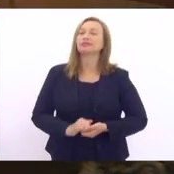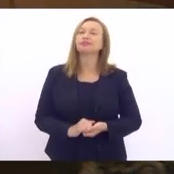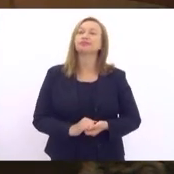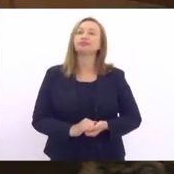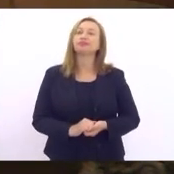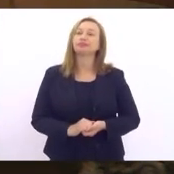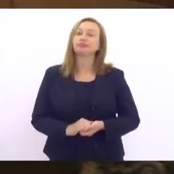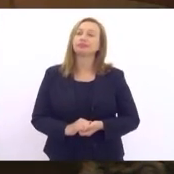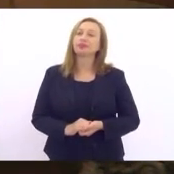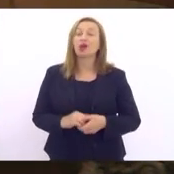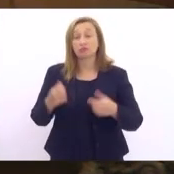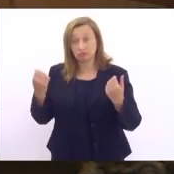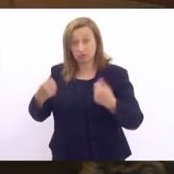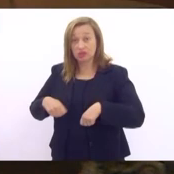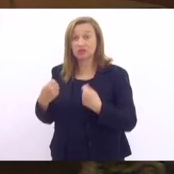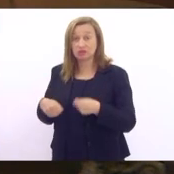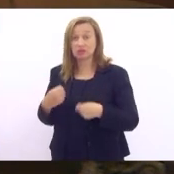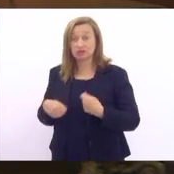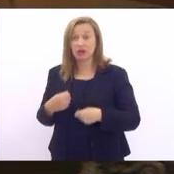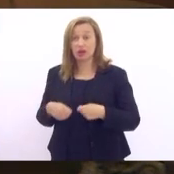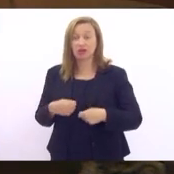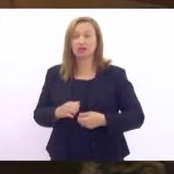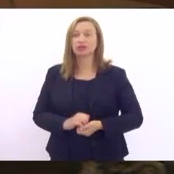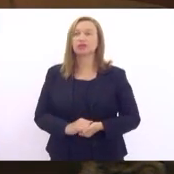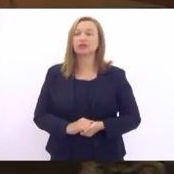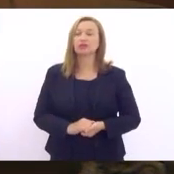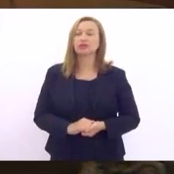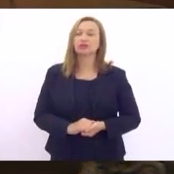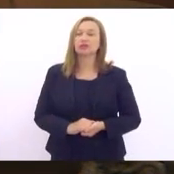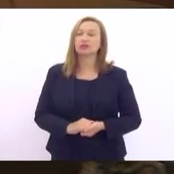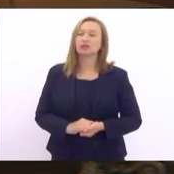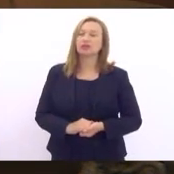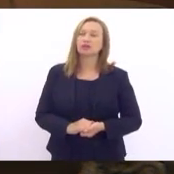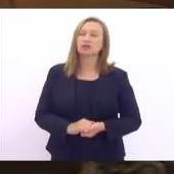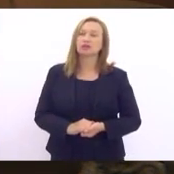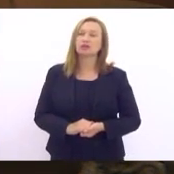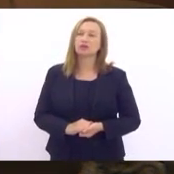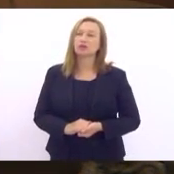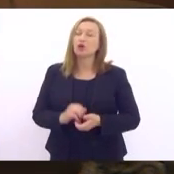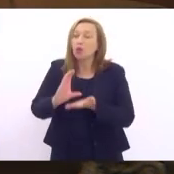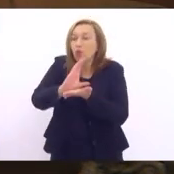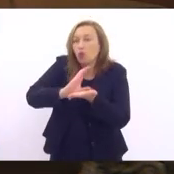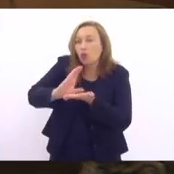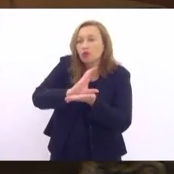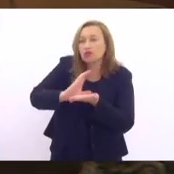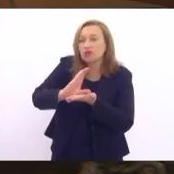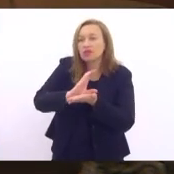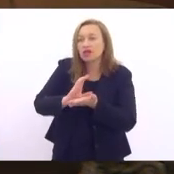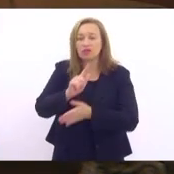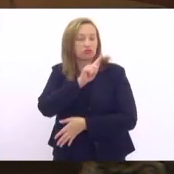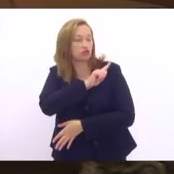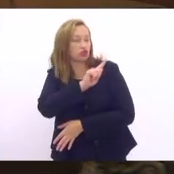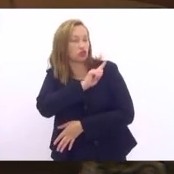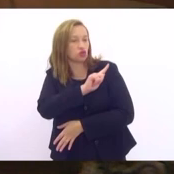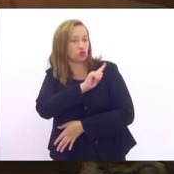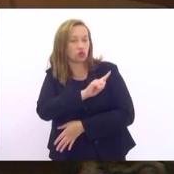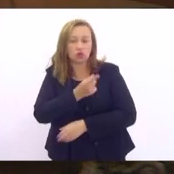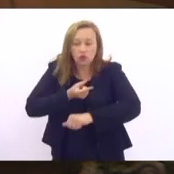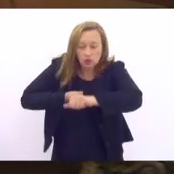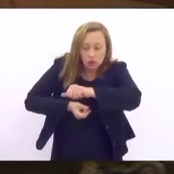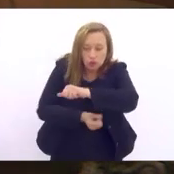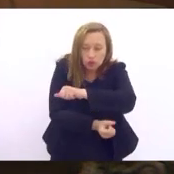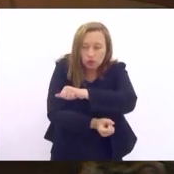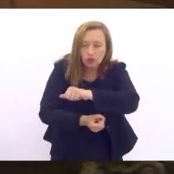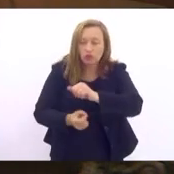de funcionar o Conselho Gestor do Fundo Estadual de Habitação de Interesse Social. O